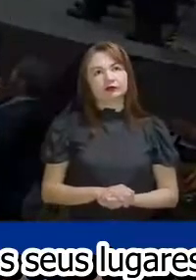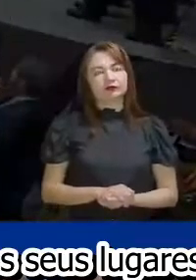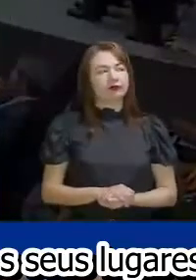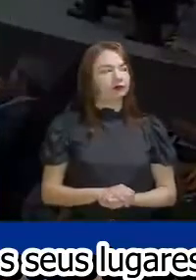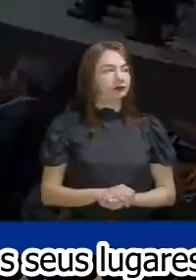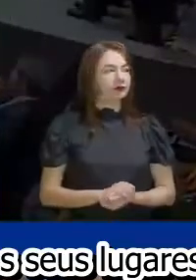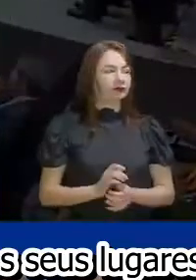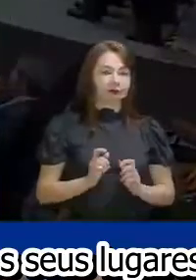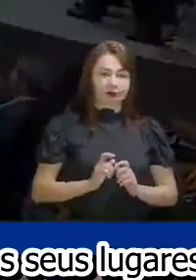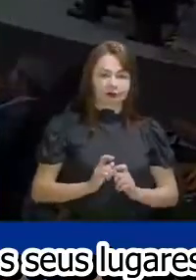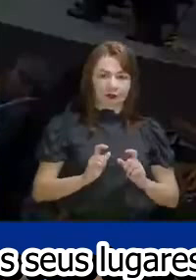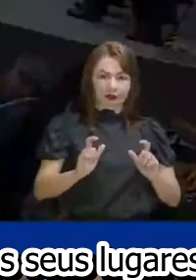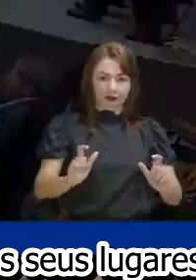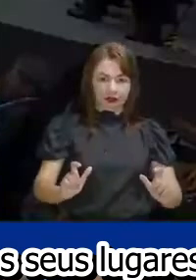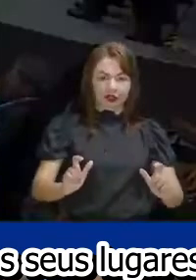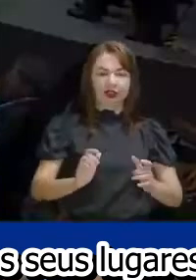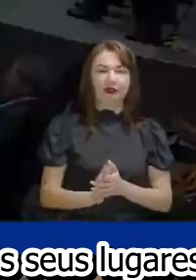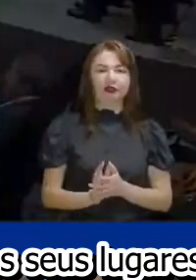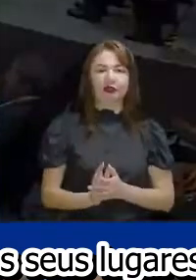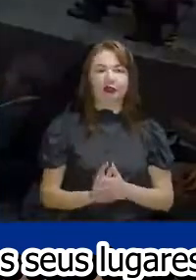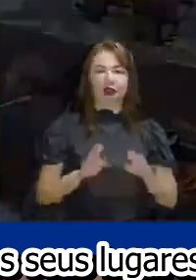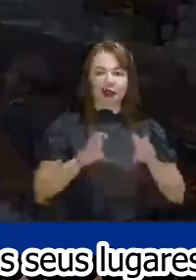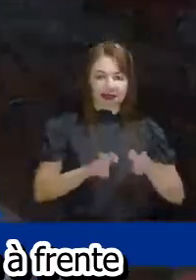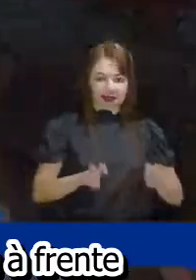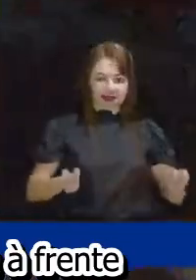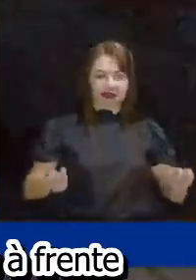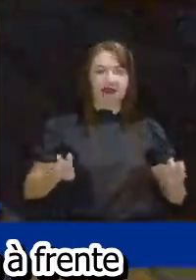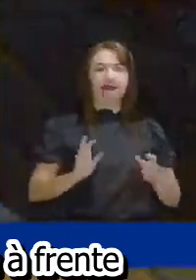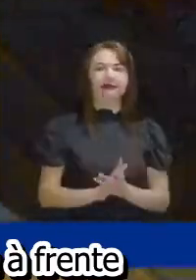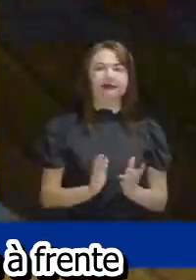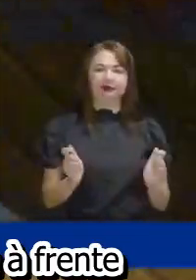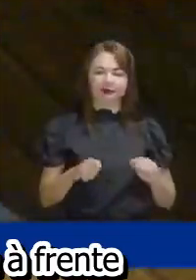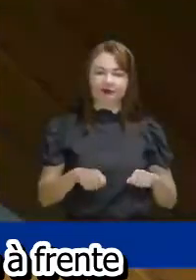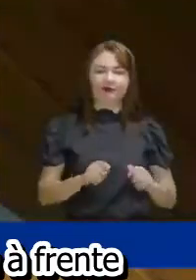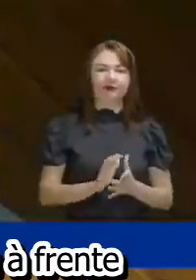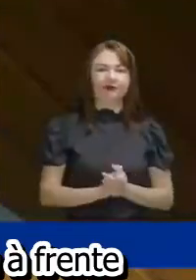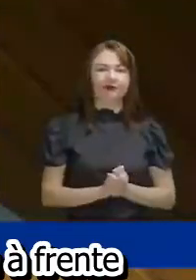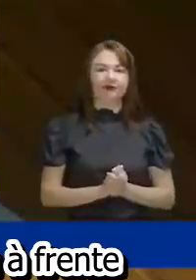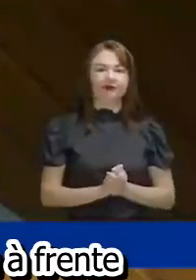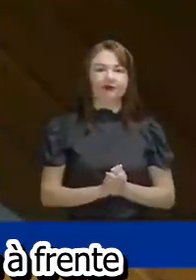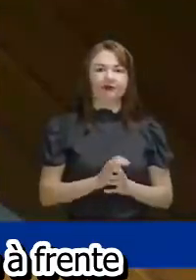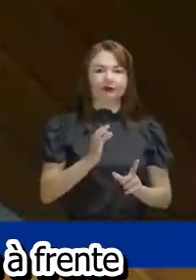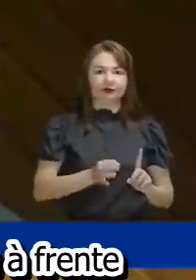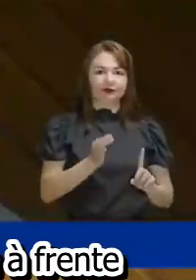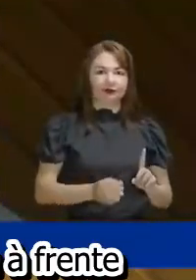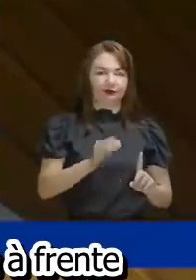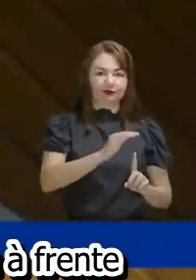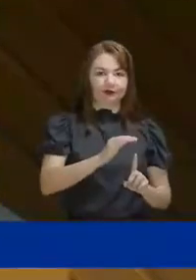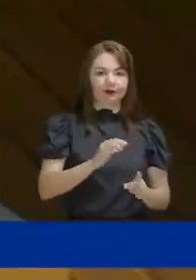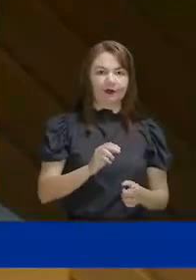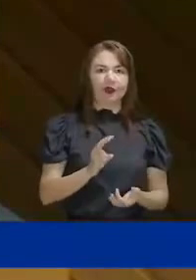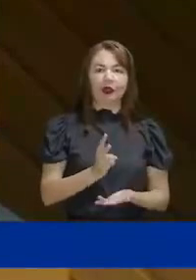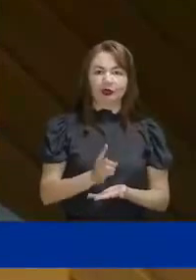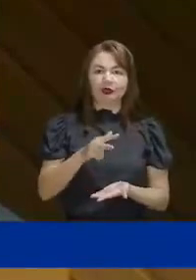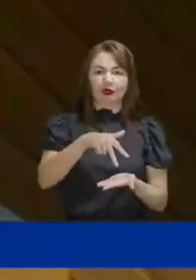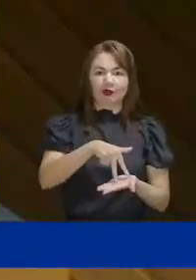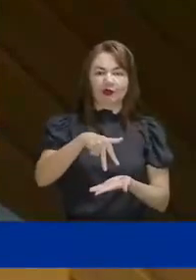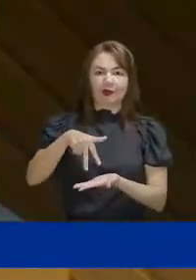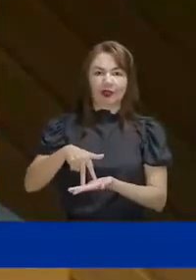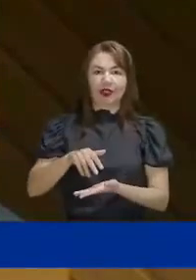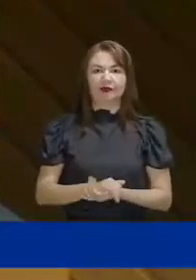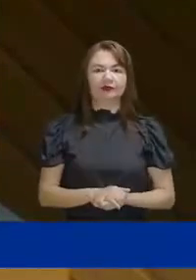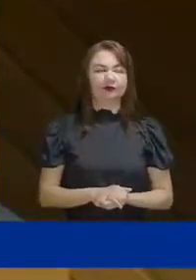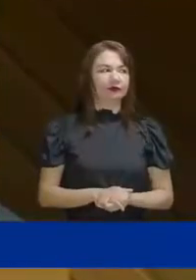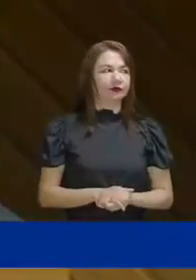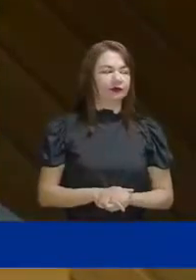Convidamos os nossos homenageados para que retornem aos seus lugares e pedimos para que os desembargadores permaneçam à frente para a